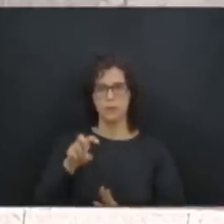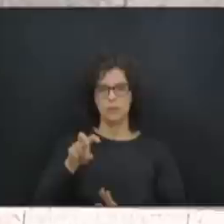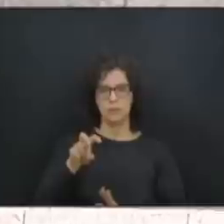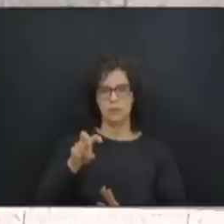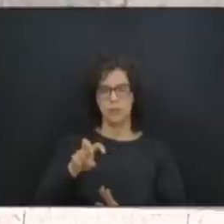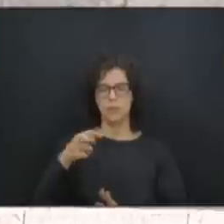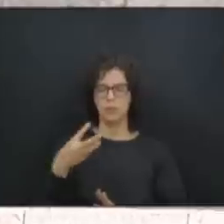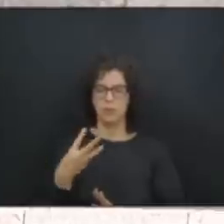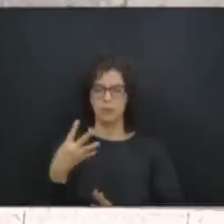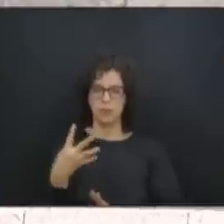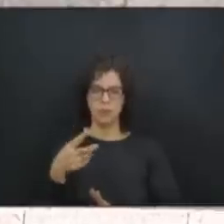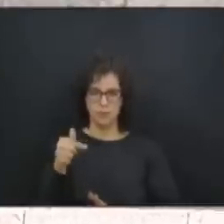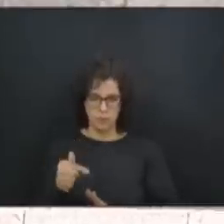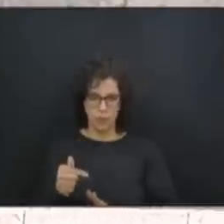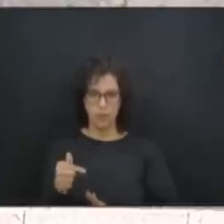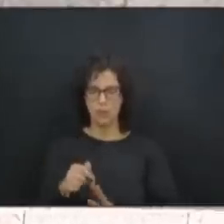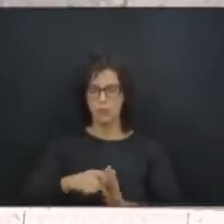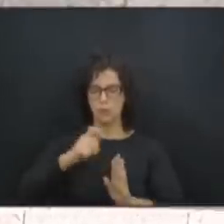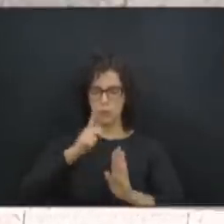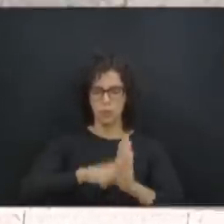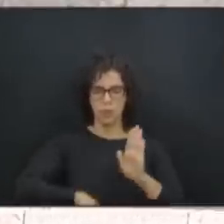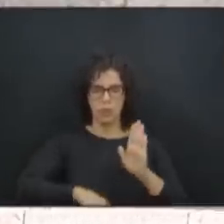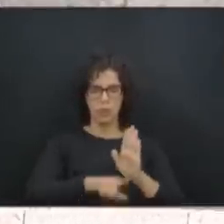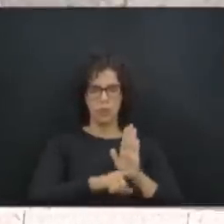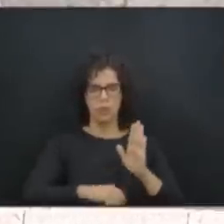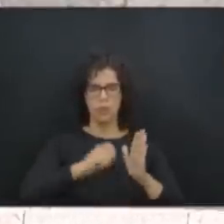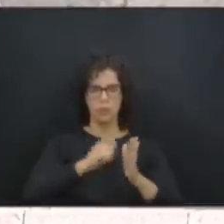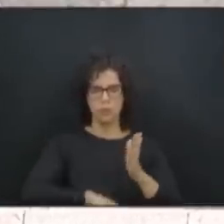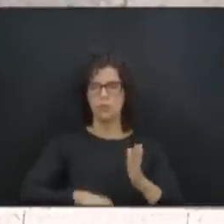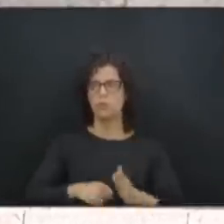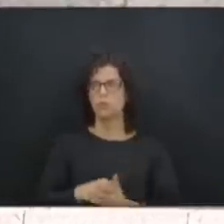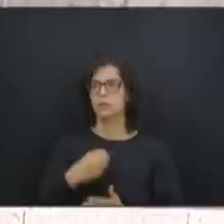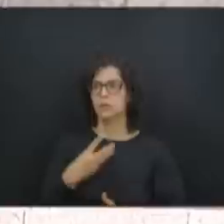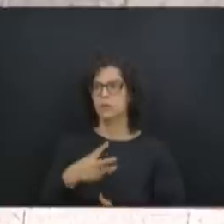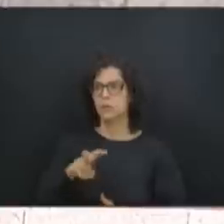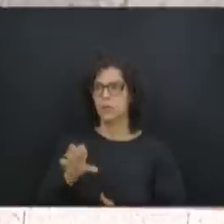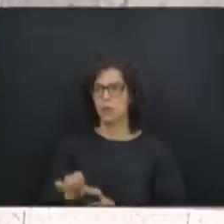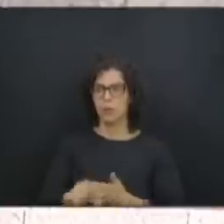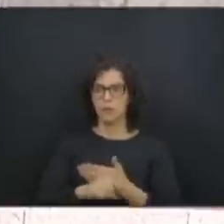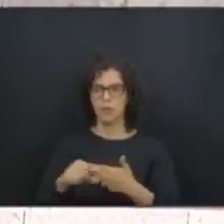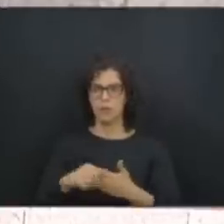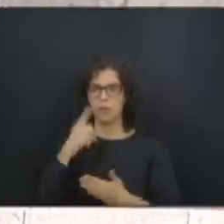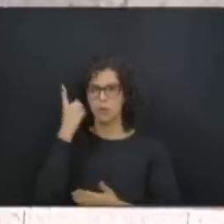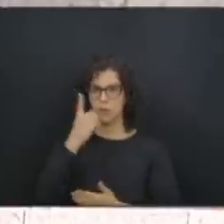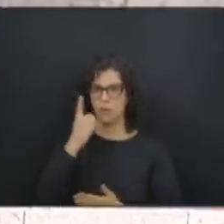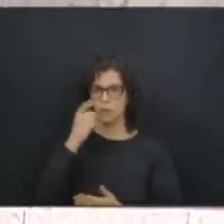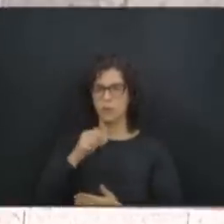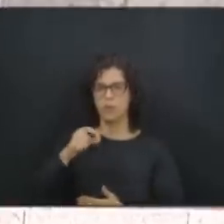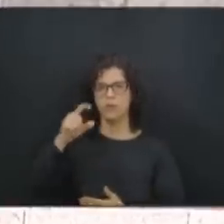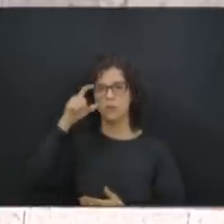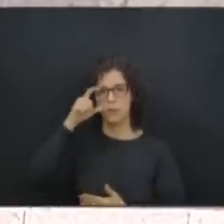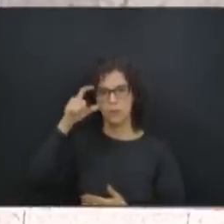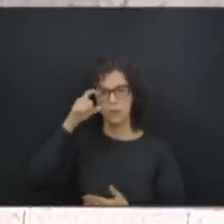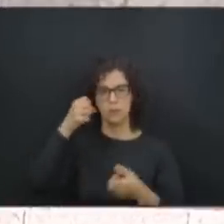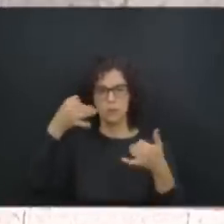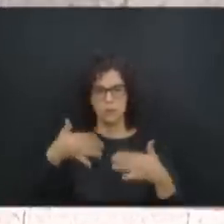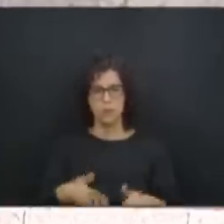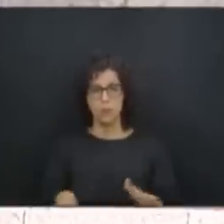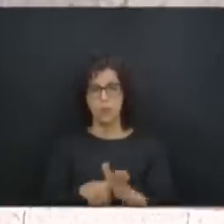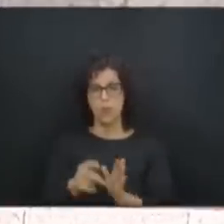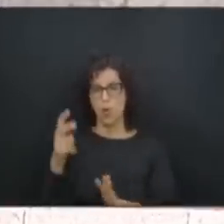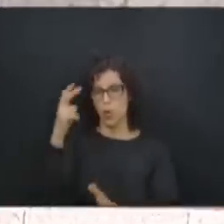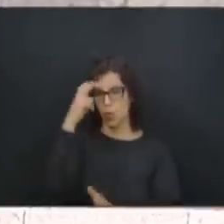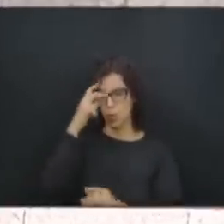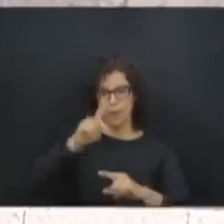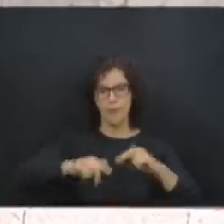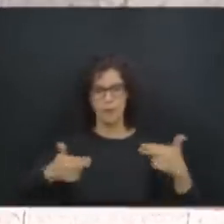347 do gabinete do governador com única sanção ao projeto de lei 269 de autoria do deputado Nelson Justus que declarada patrimônio